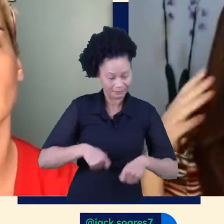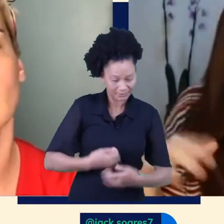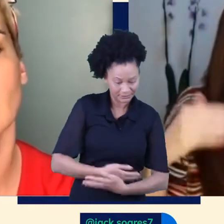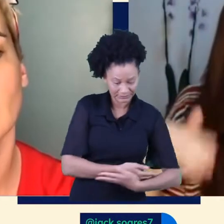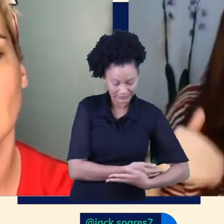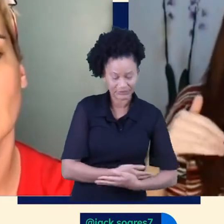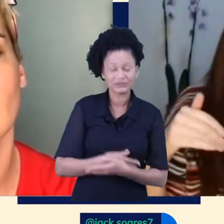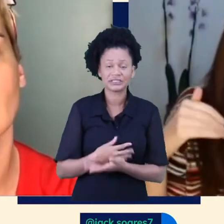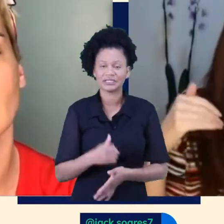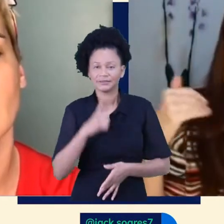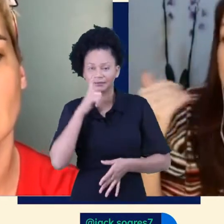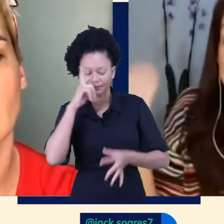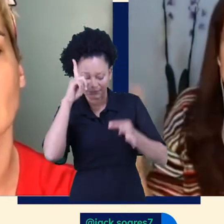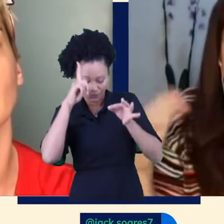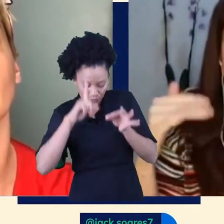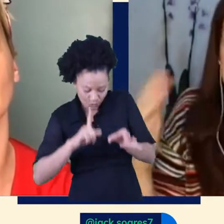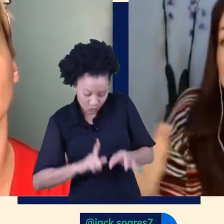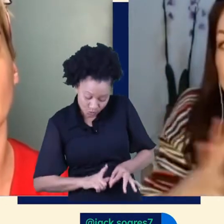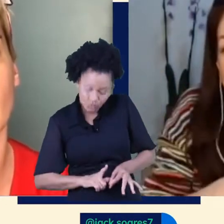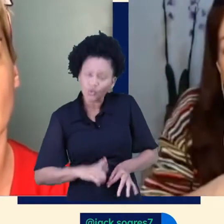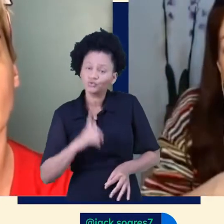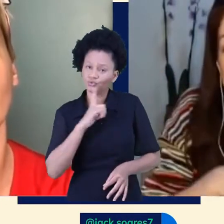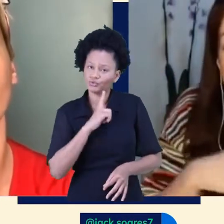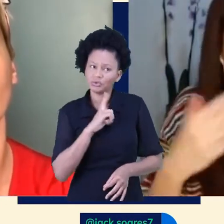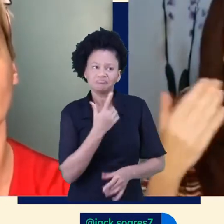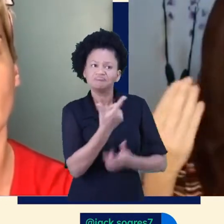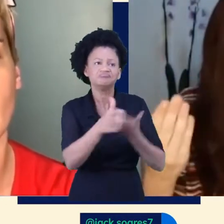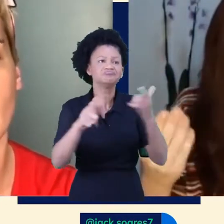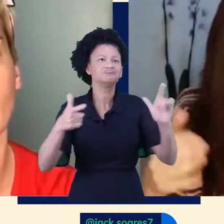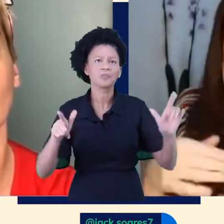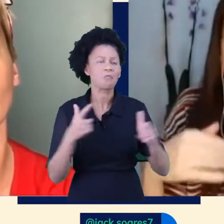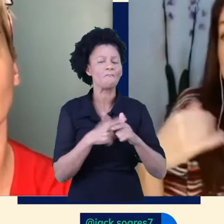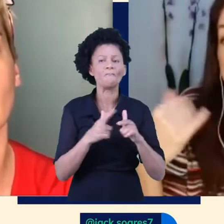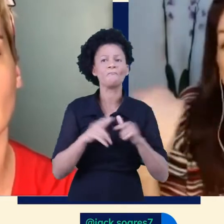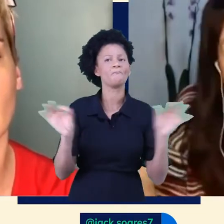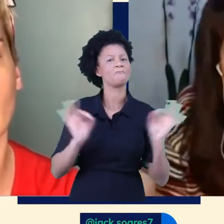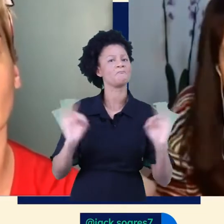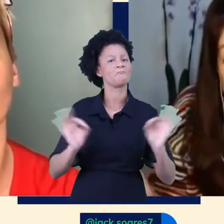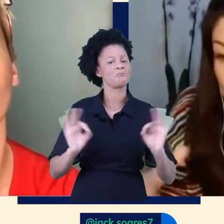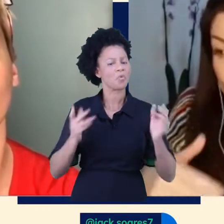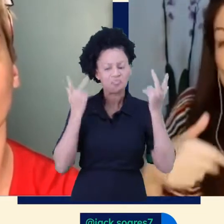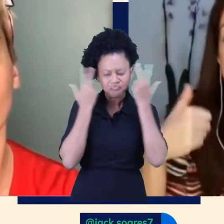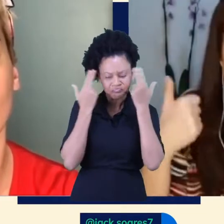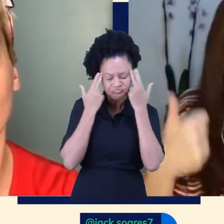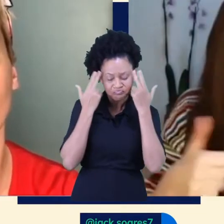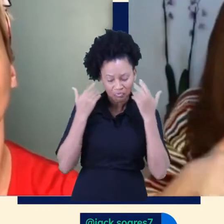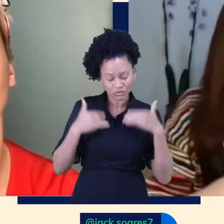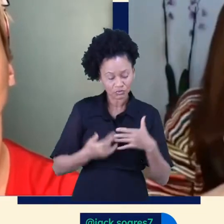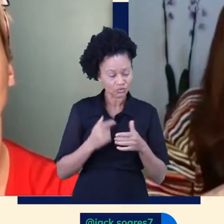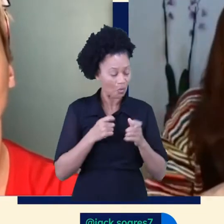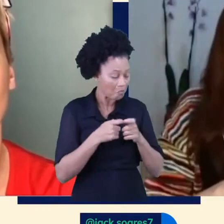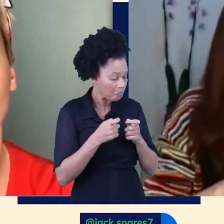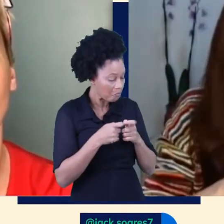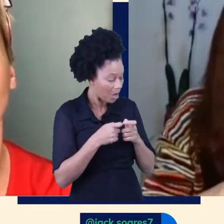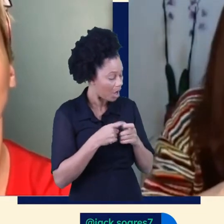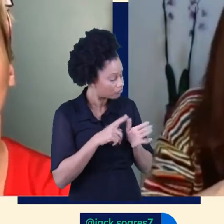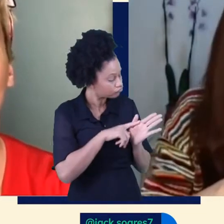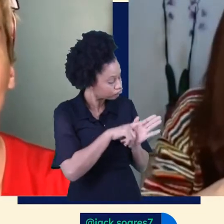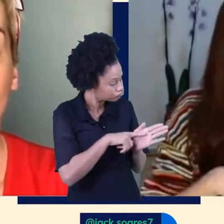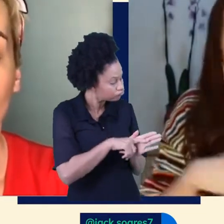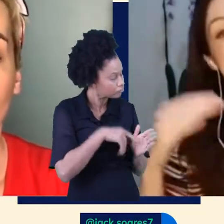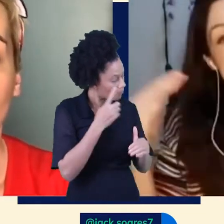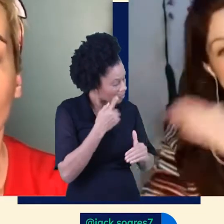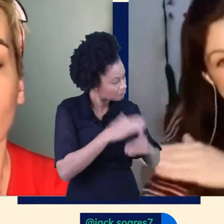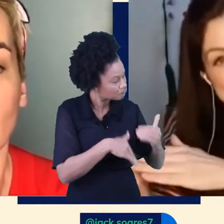outra condição de saúde que precisa de alguma interferência, a não ser acompanhamento para ver o desenvolvimento, para ver se está tudo legal com os hormônios,